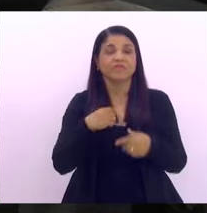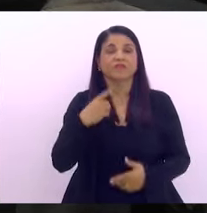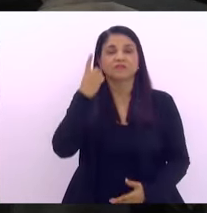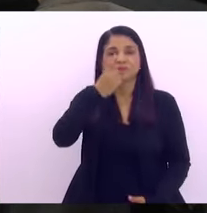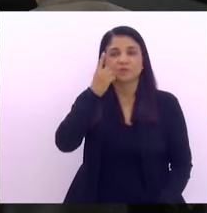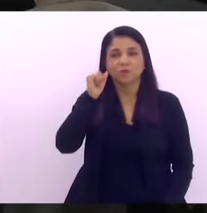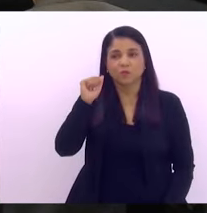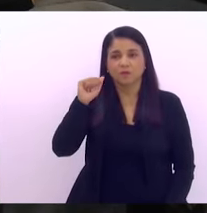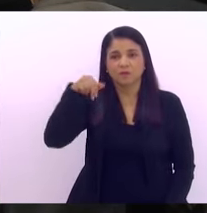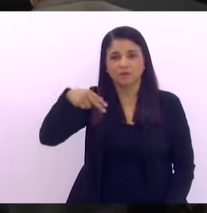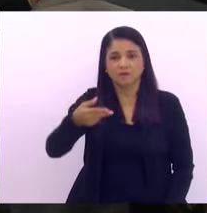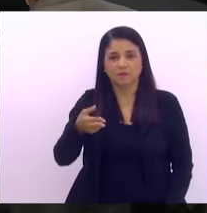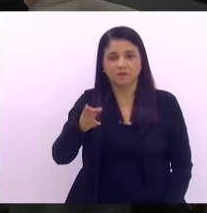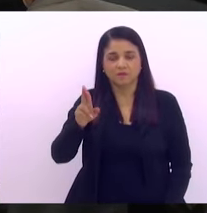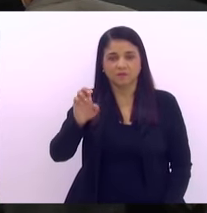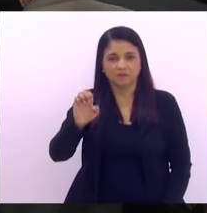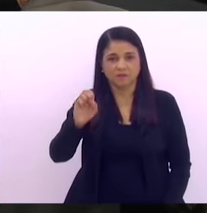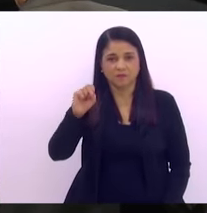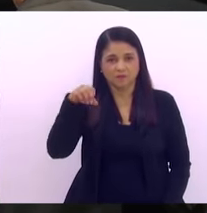Moraes.